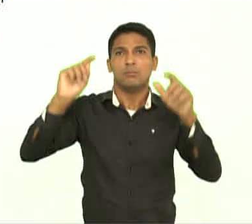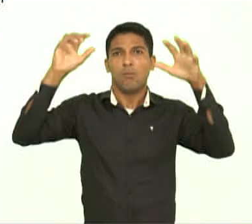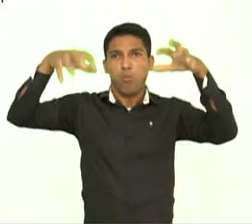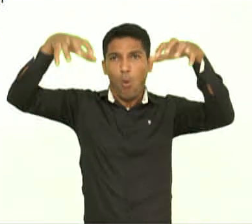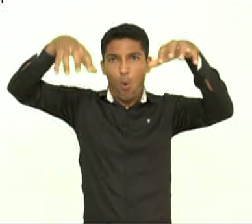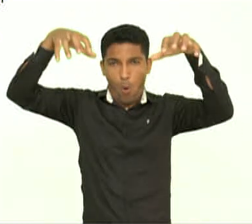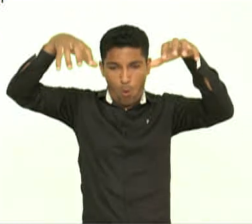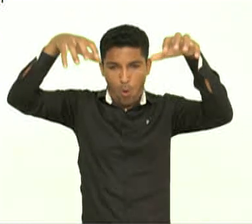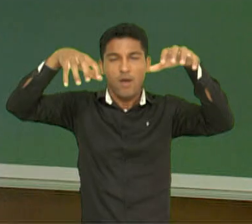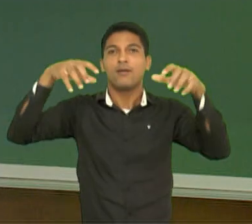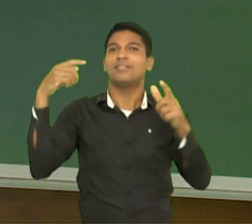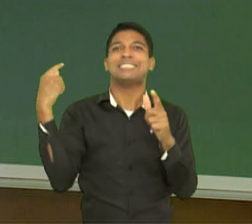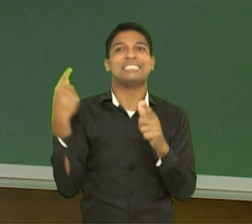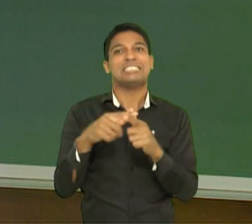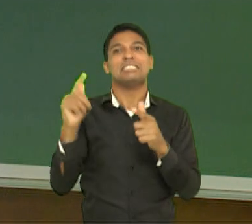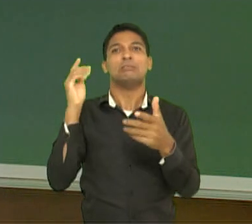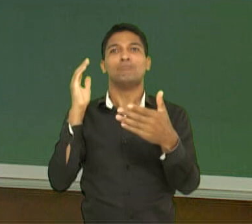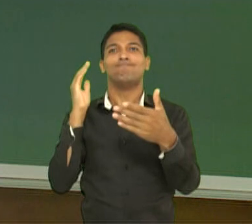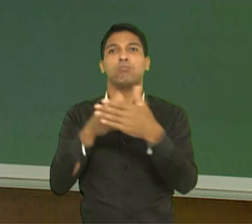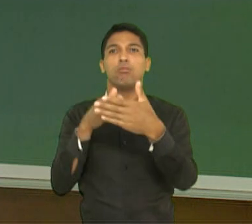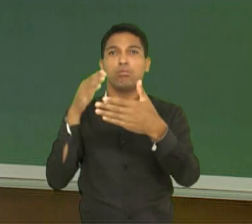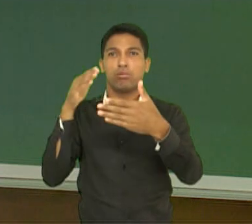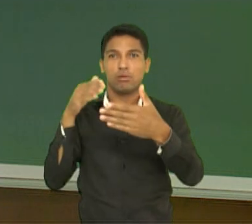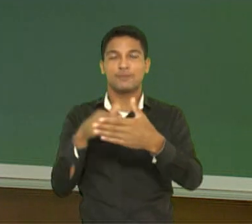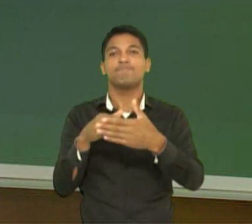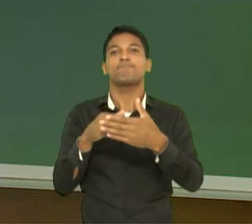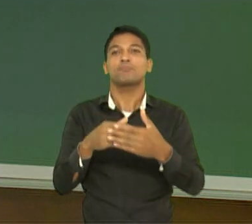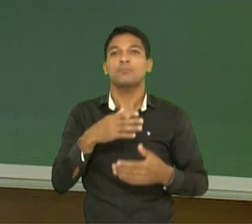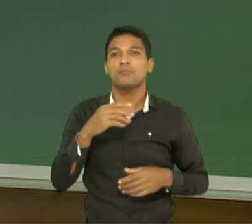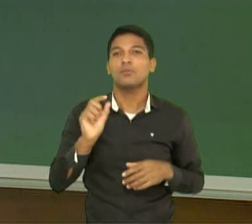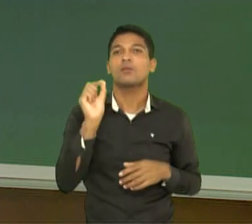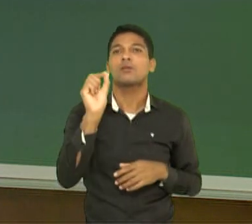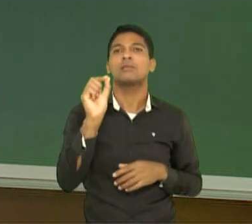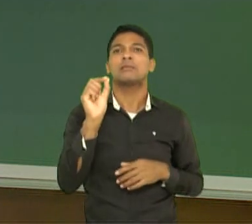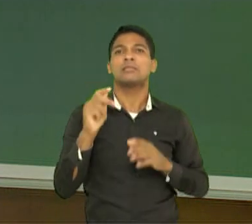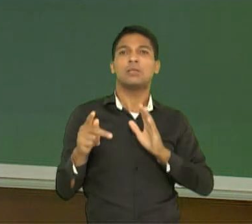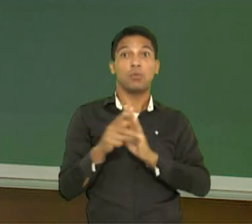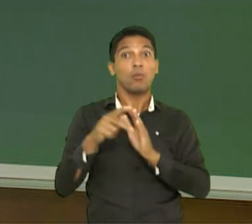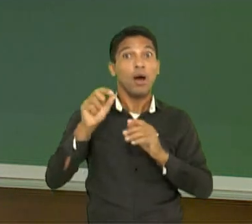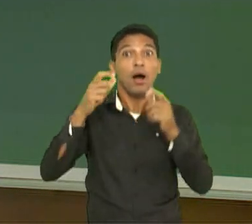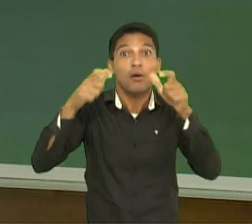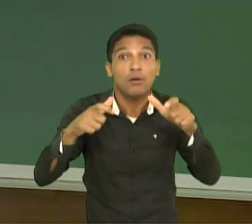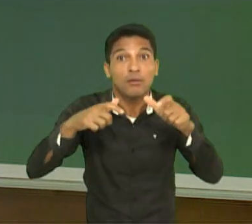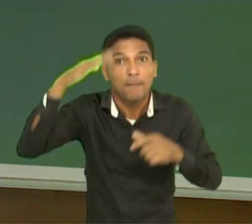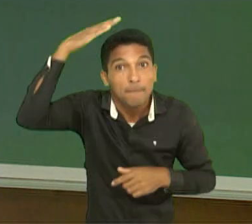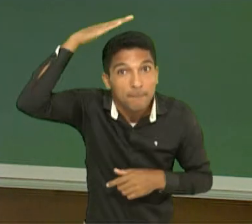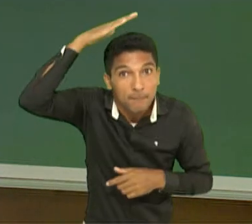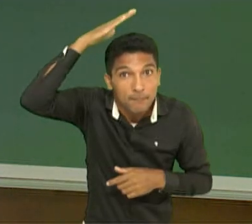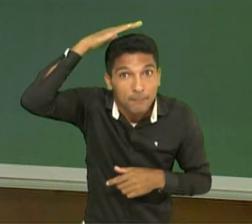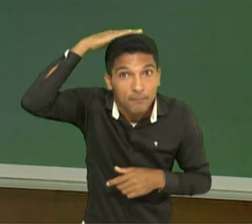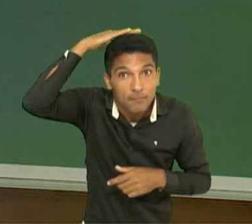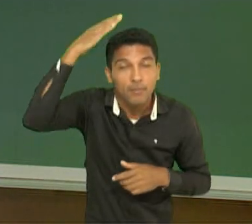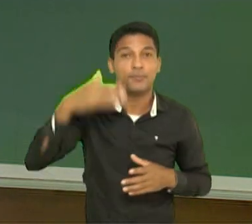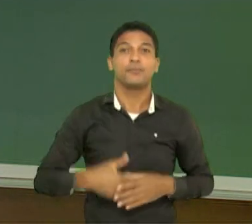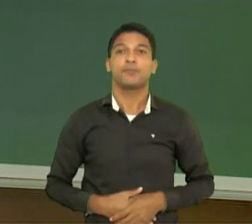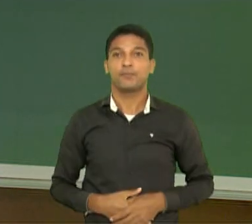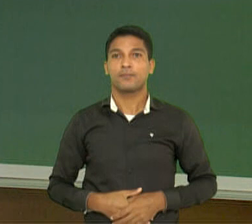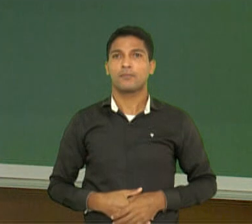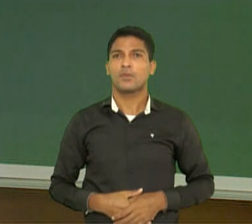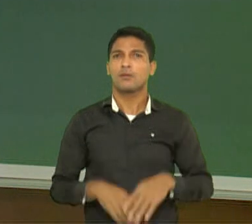Então, uma crise recente de abastecimento de água, uma crise ambiental no Paraná. E eu te faço essas duas